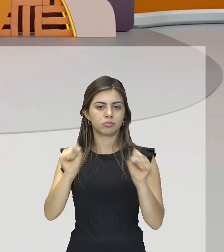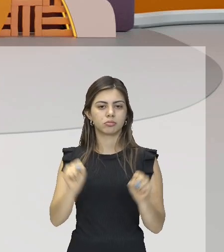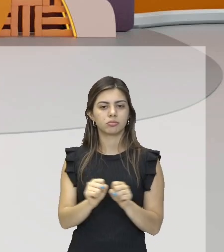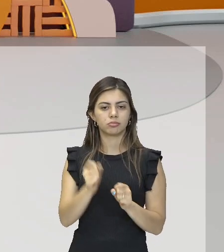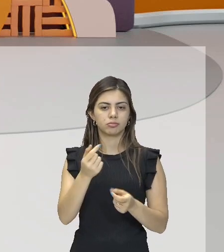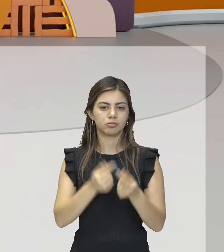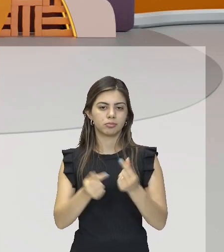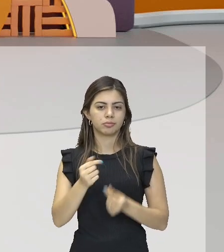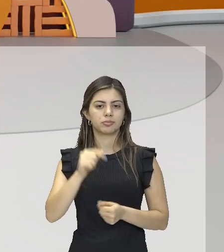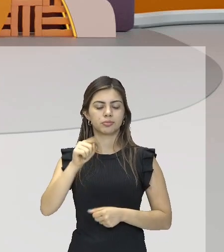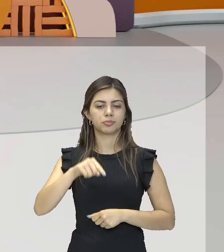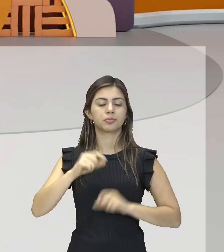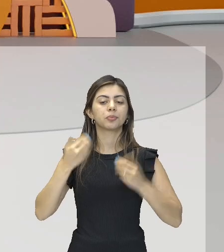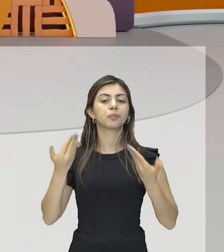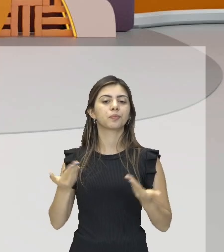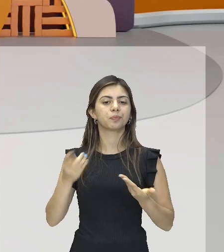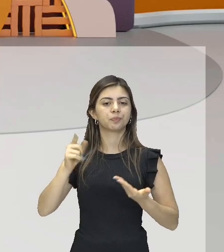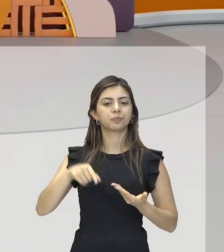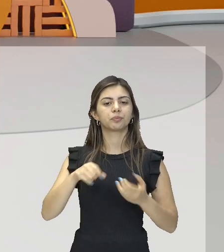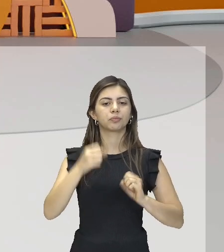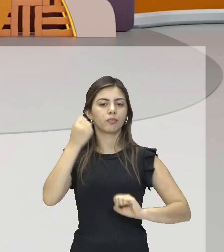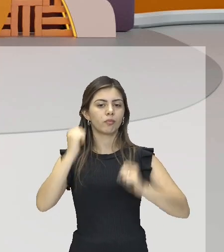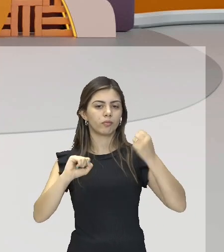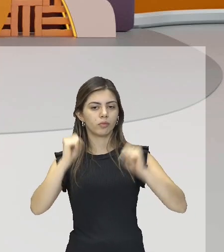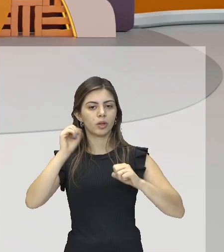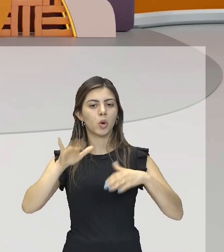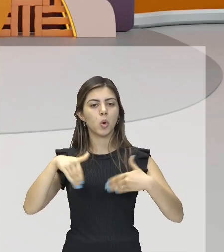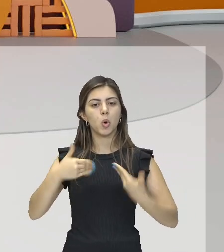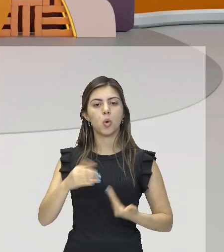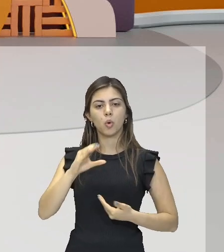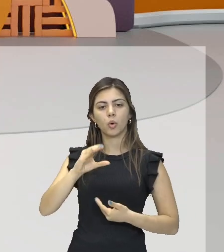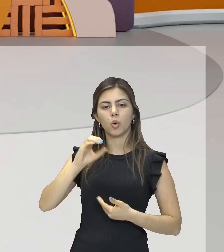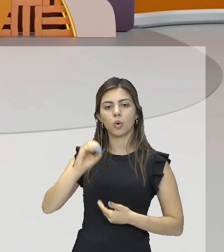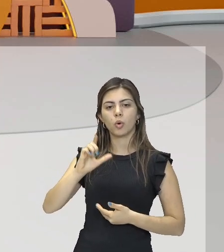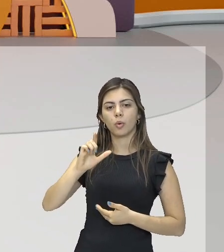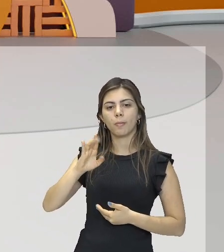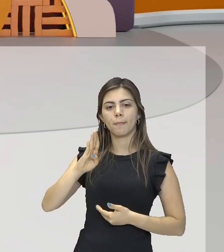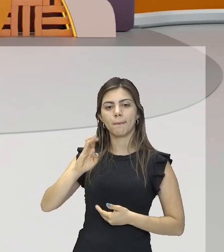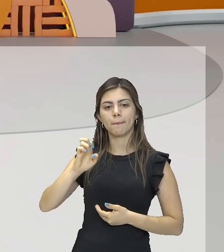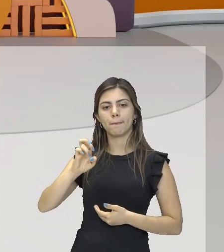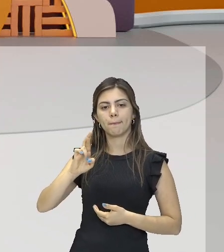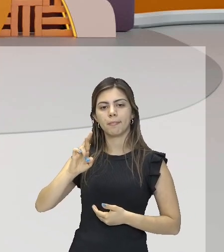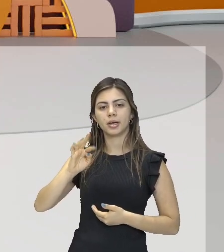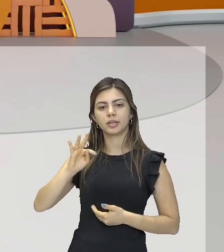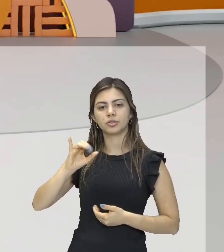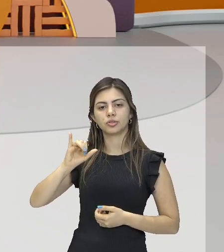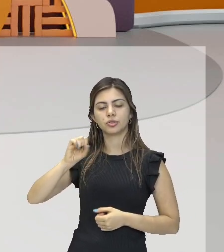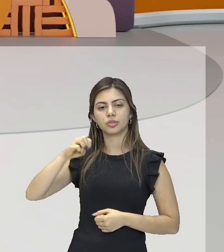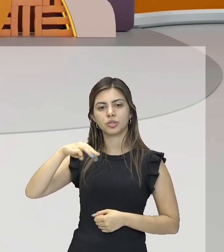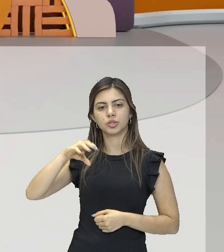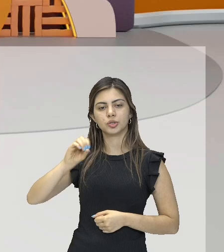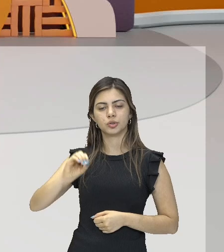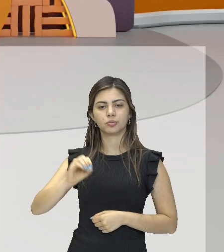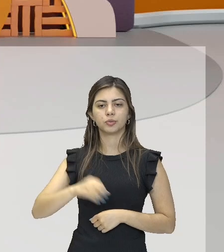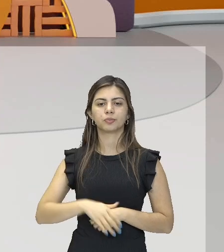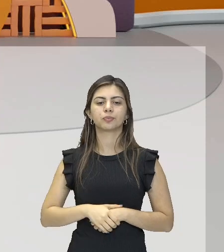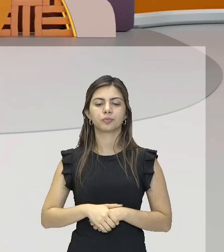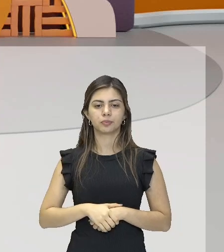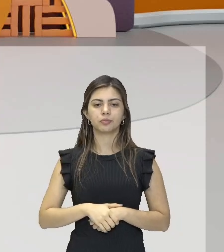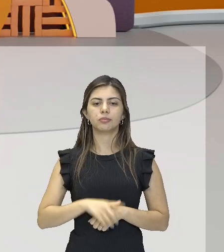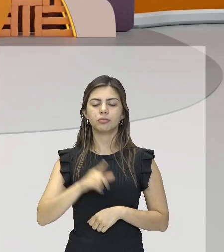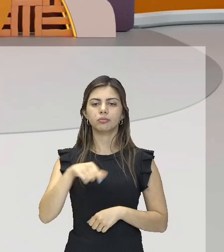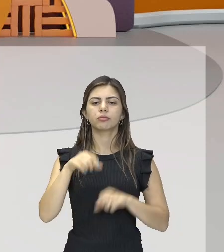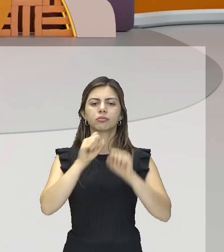é. Mercantilismo industrial ou colbertismo. Como o próprio nome fala, né? Mercantilismo industrial